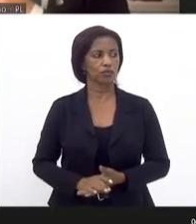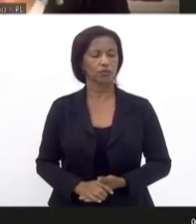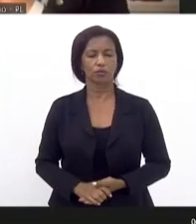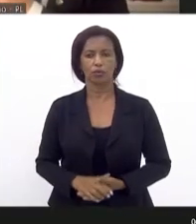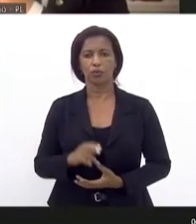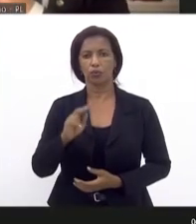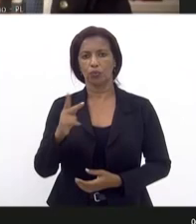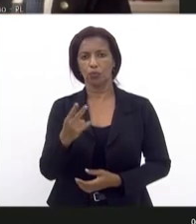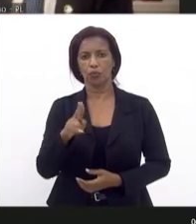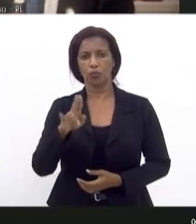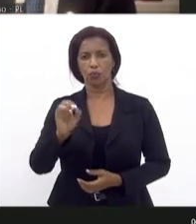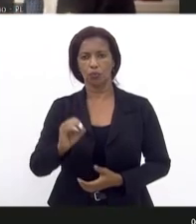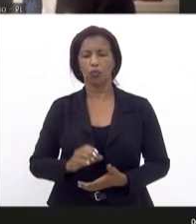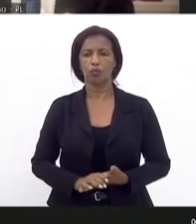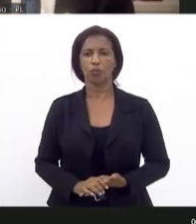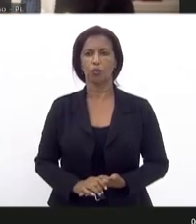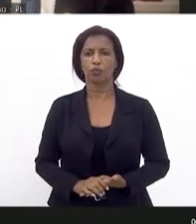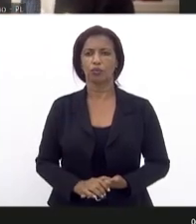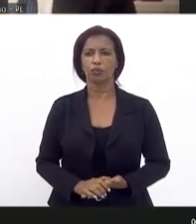Hugo,